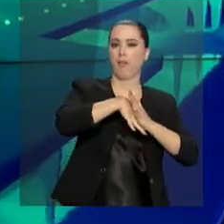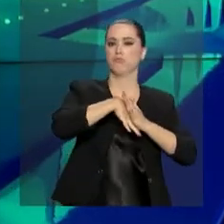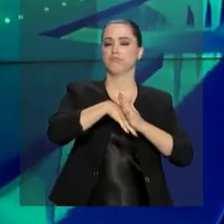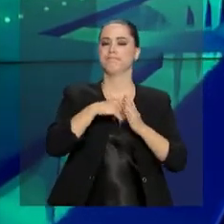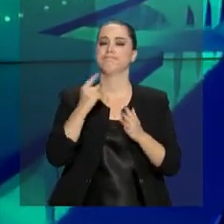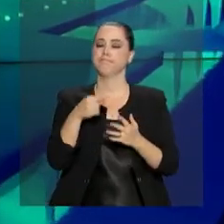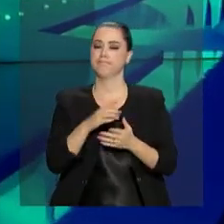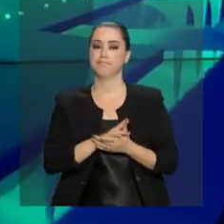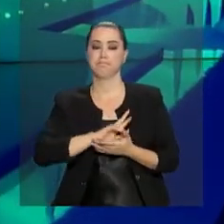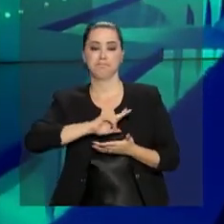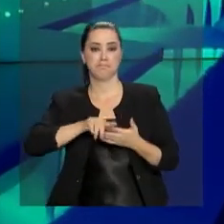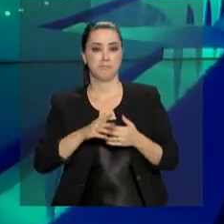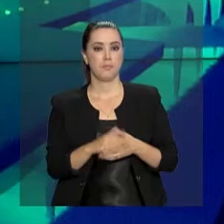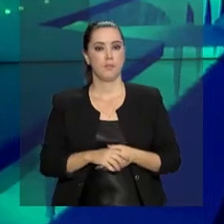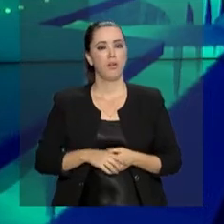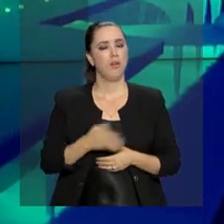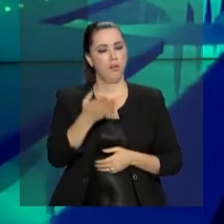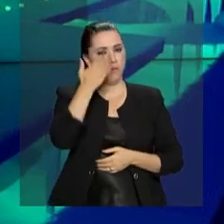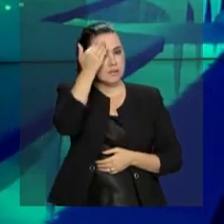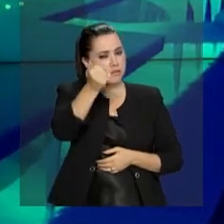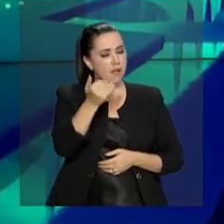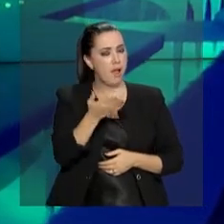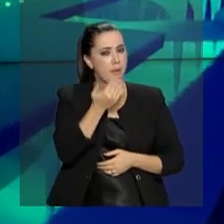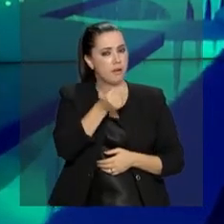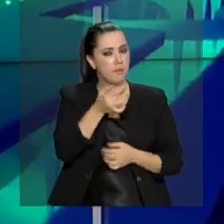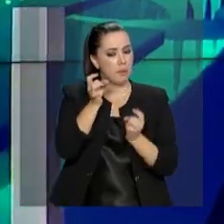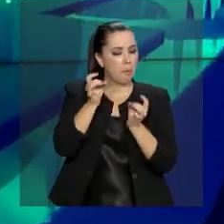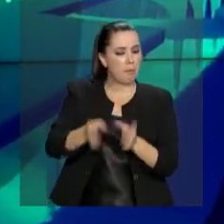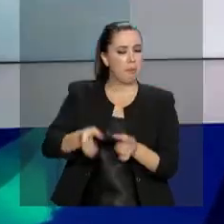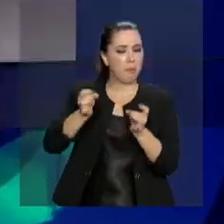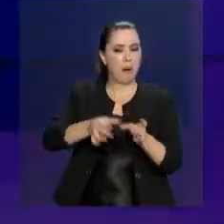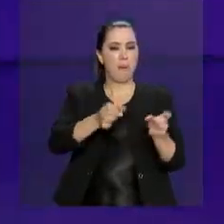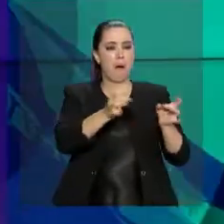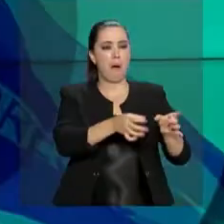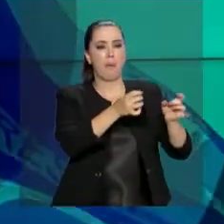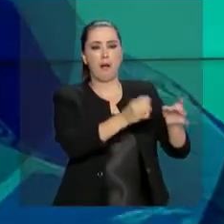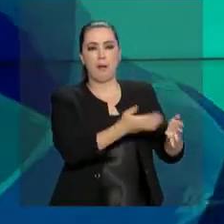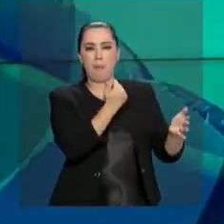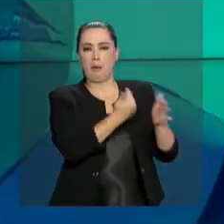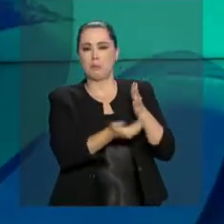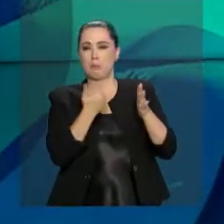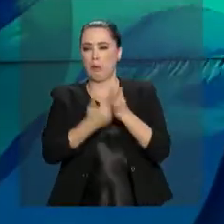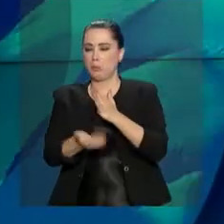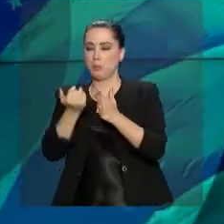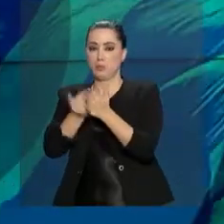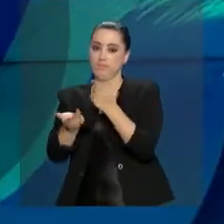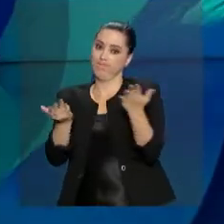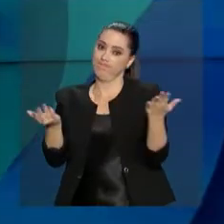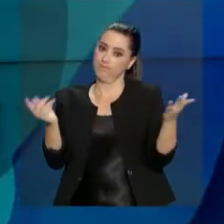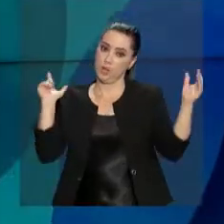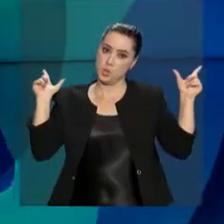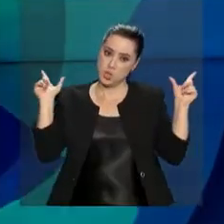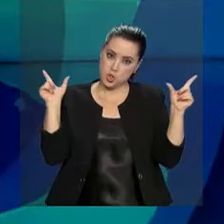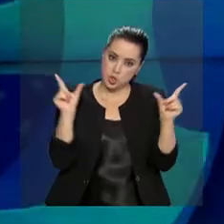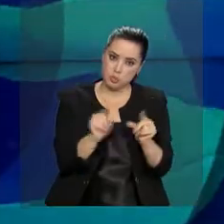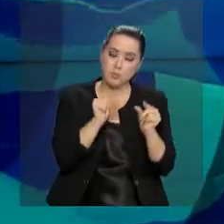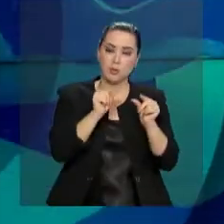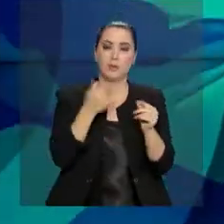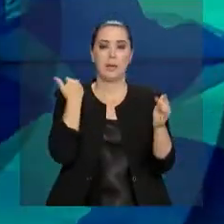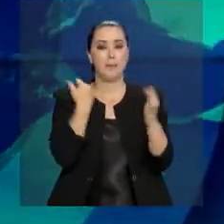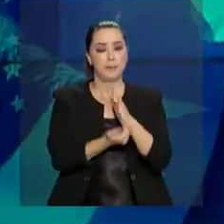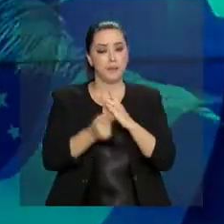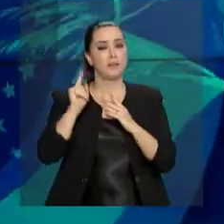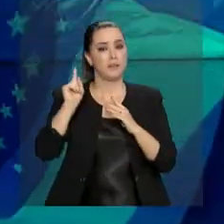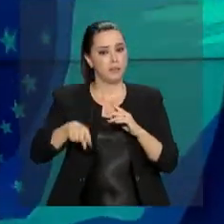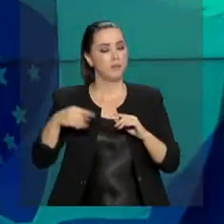você sabe quanto o alimento é desperdiçado a cada ano reduzir as perdas é um desafio para governos no mundo todo